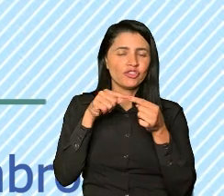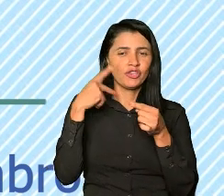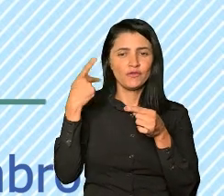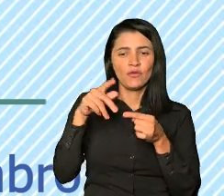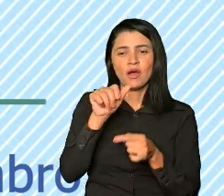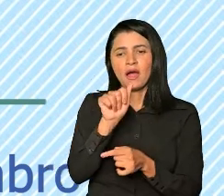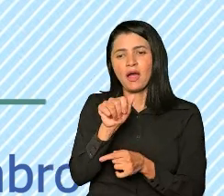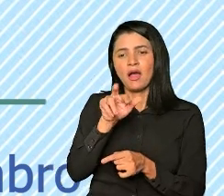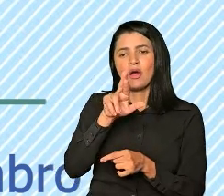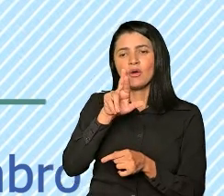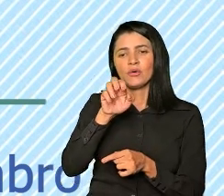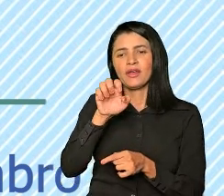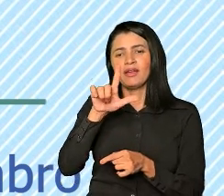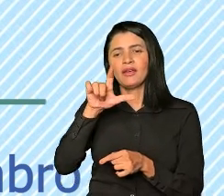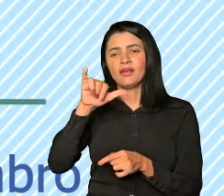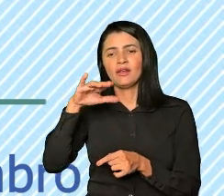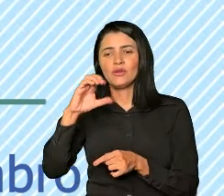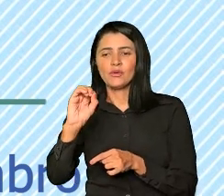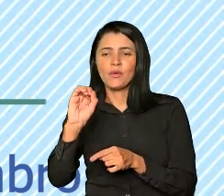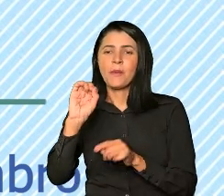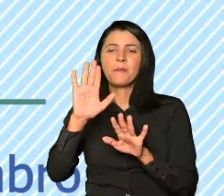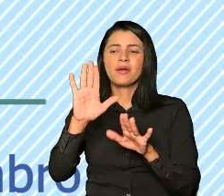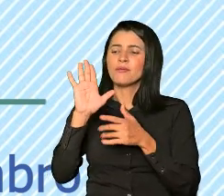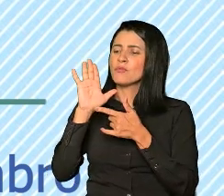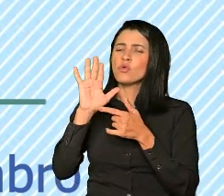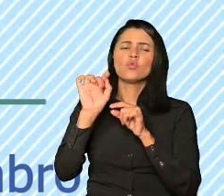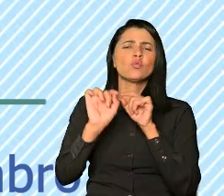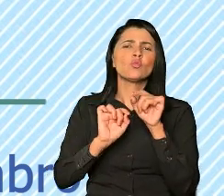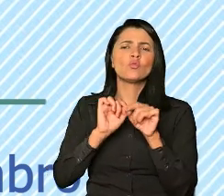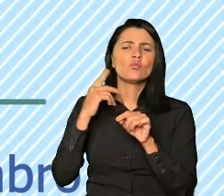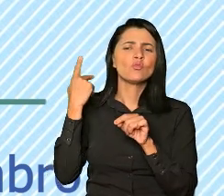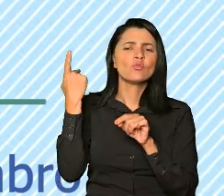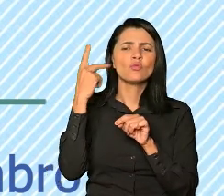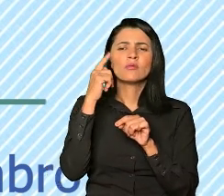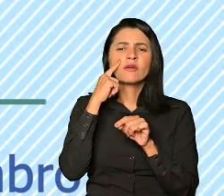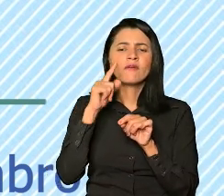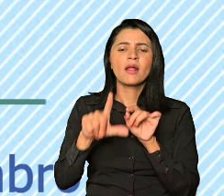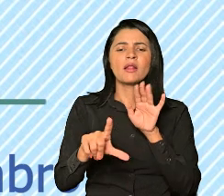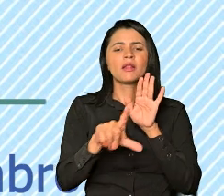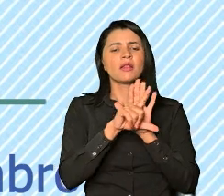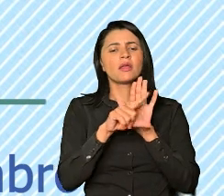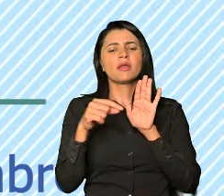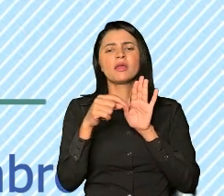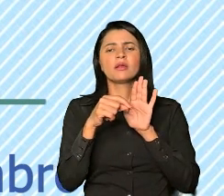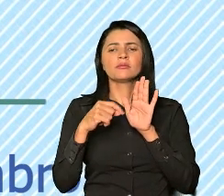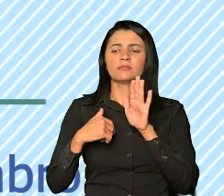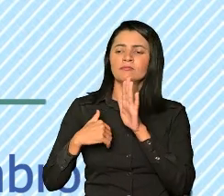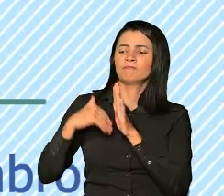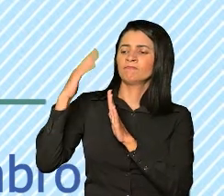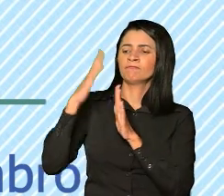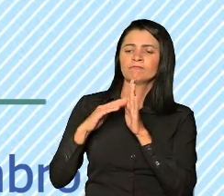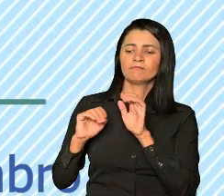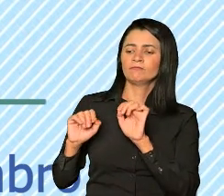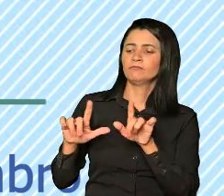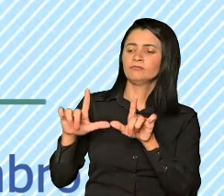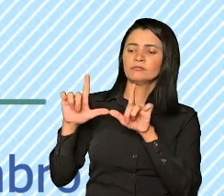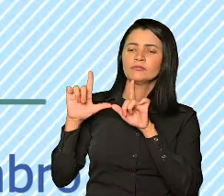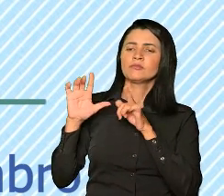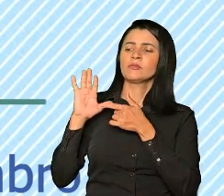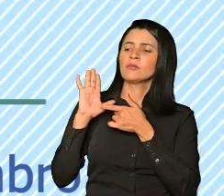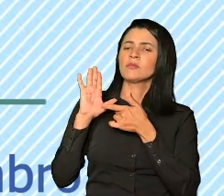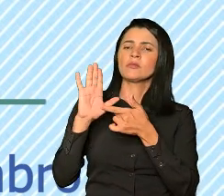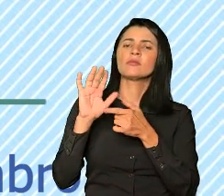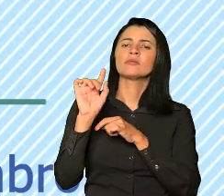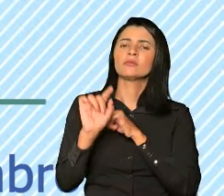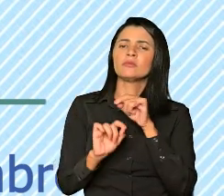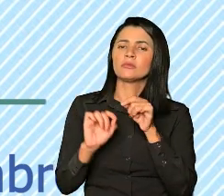de Figueiredo, mostra o que vai se dar ao nível das leis. A pintura, de certa forma, ela nos